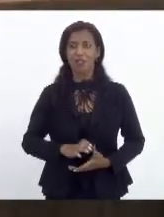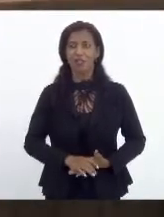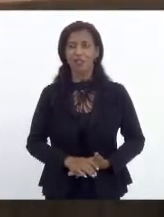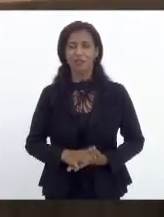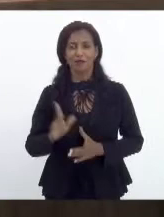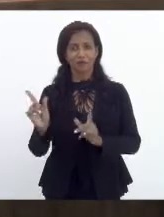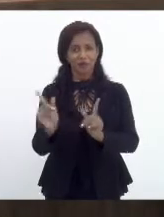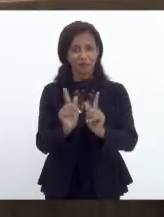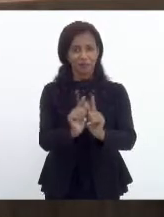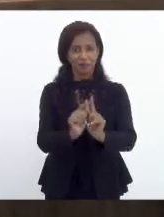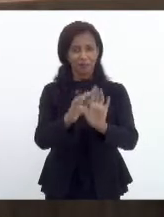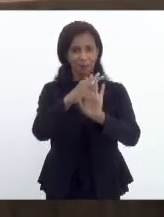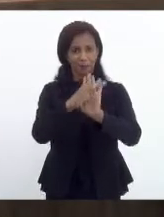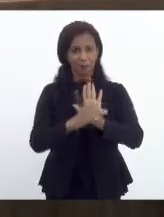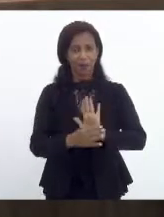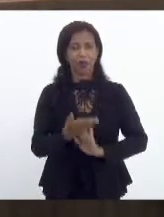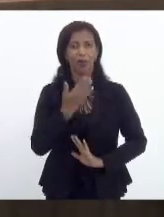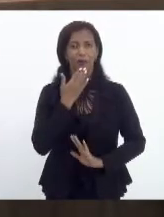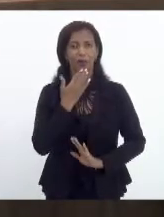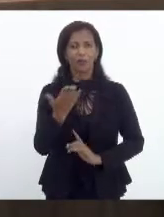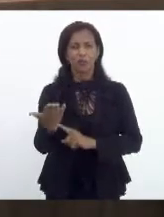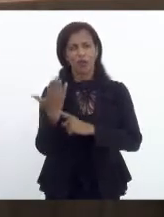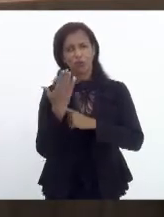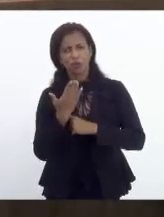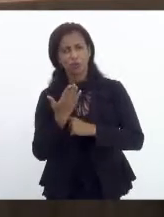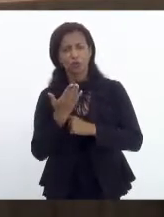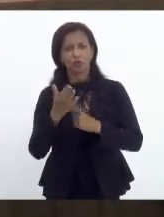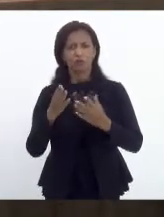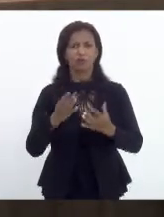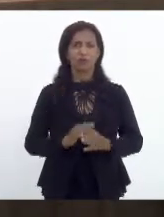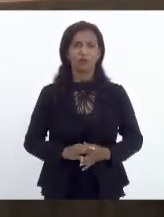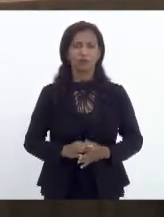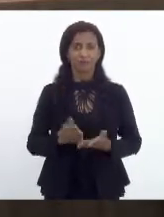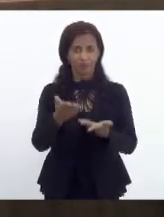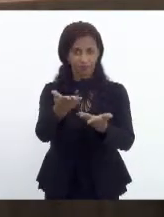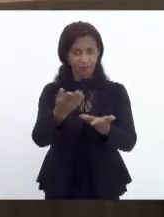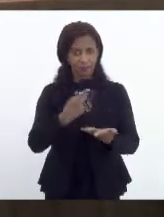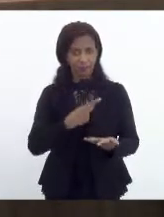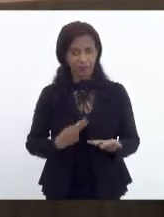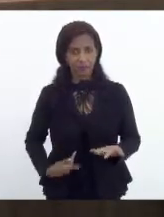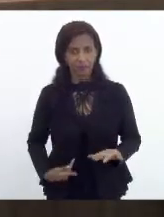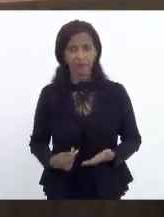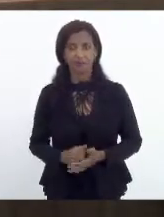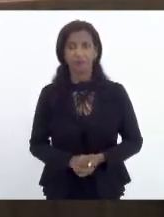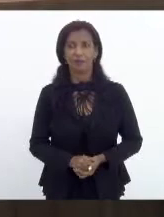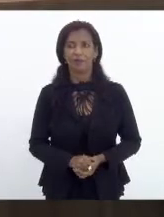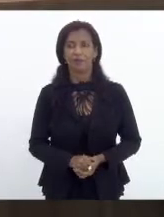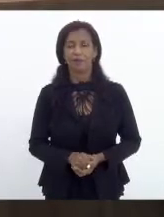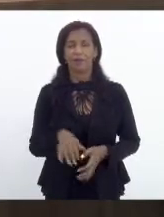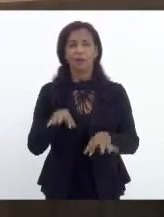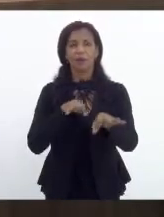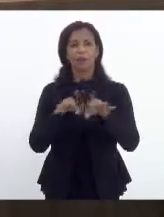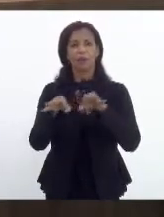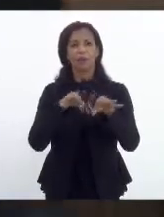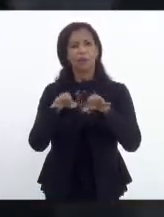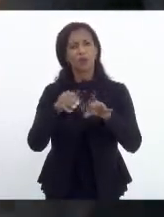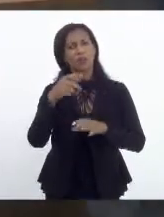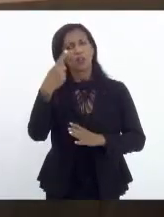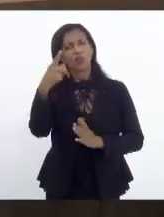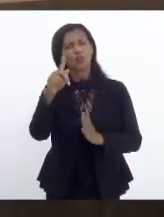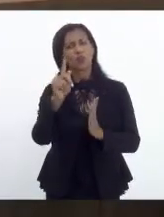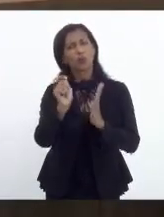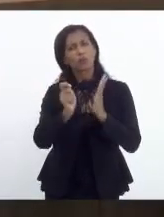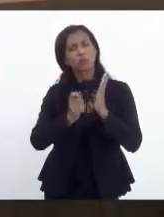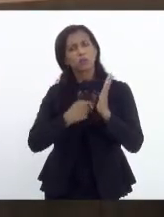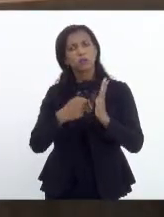Pela ordem, gostaria de pedir a ajuda de Vossa Excelência num projeto que é de sua autoria, que